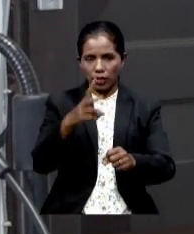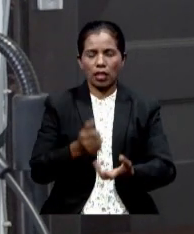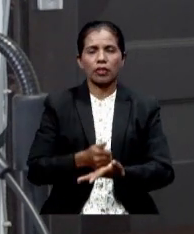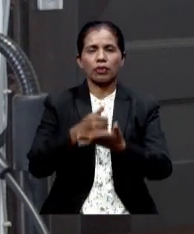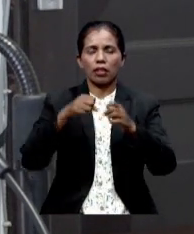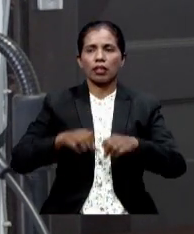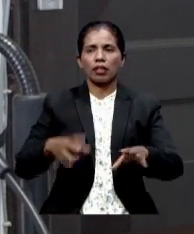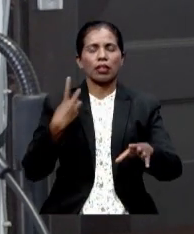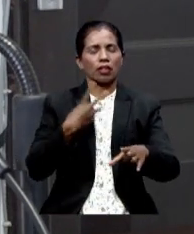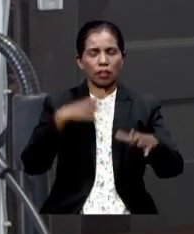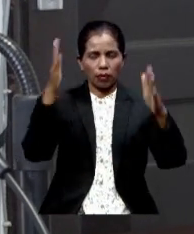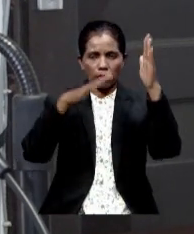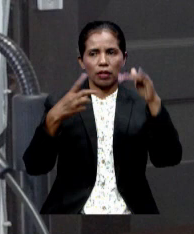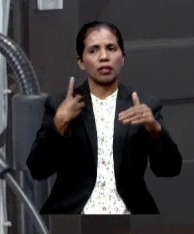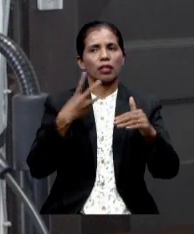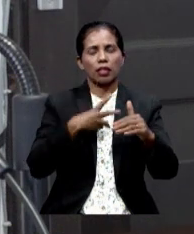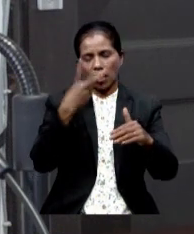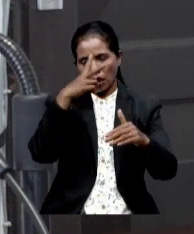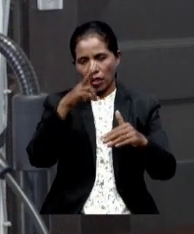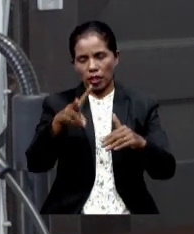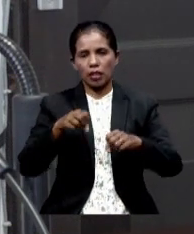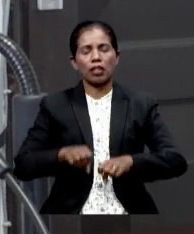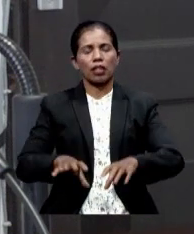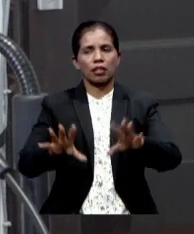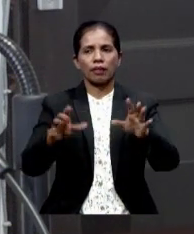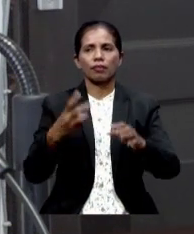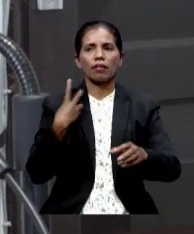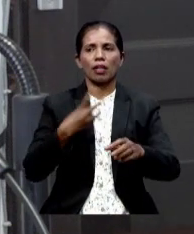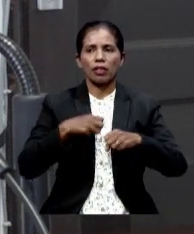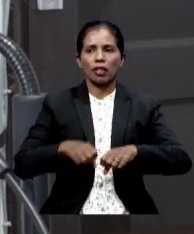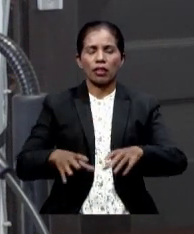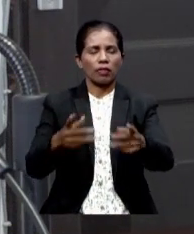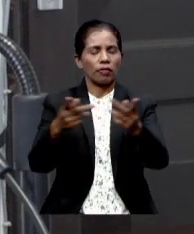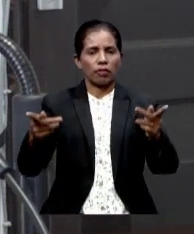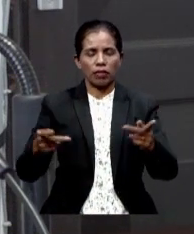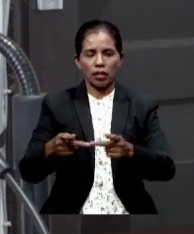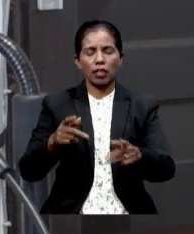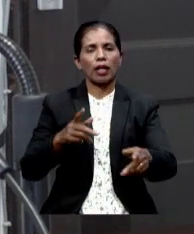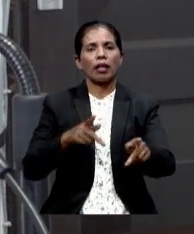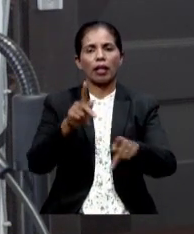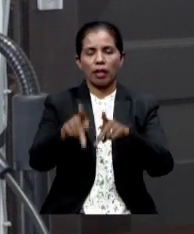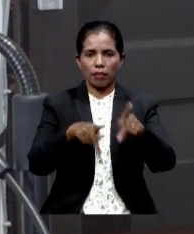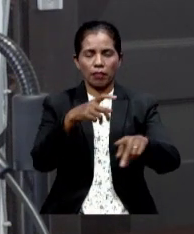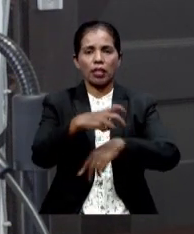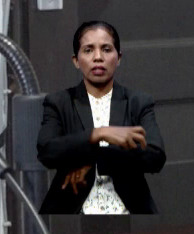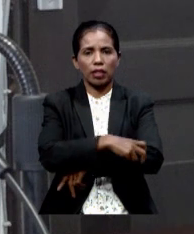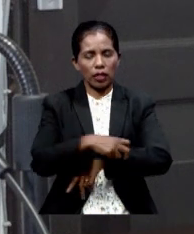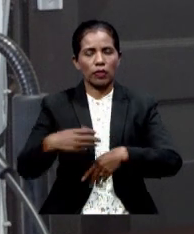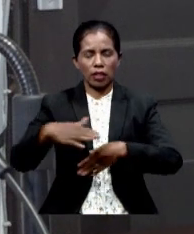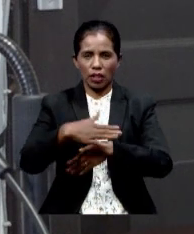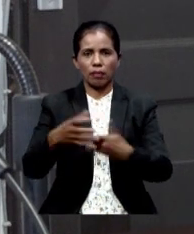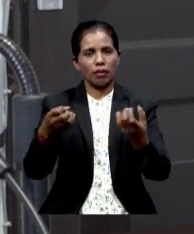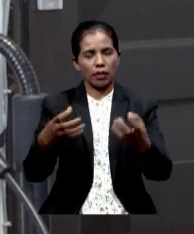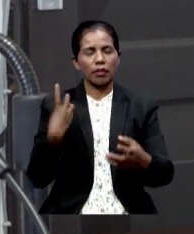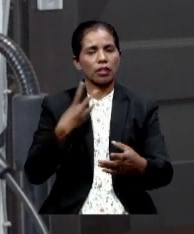ne problema, durante ita ne controlo tasi ne ladu, tasi ita ne saitia saifaten ilegal si raia. Ita se dá o produz